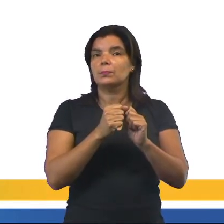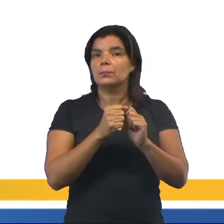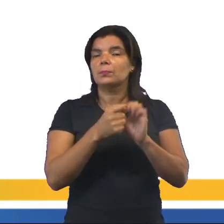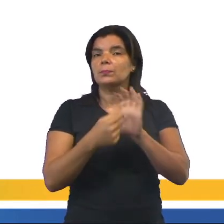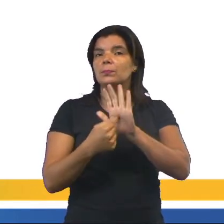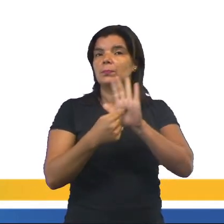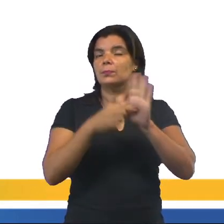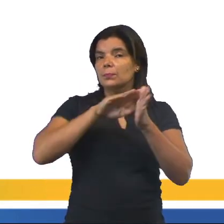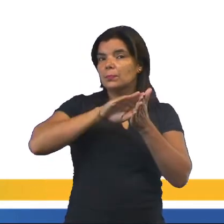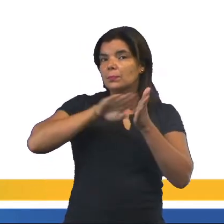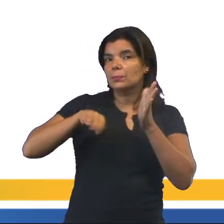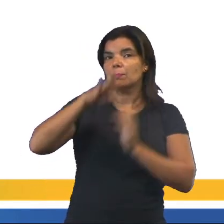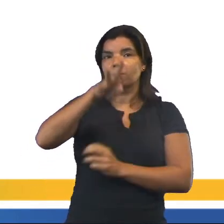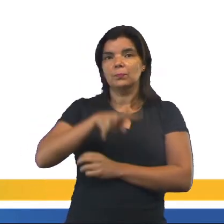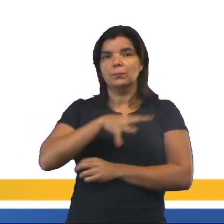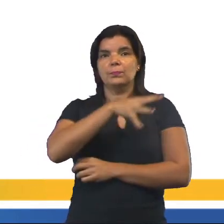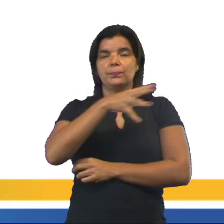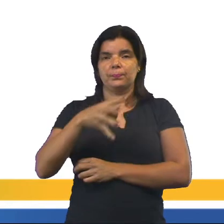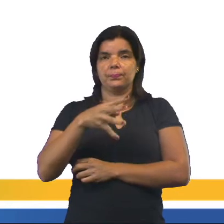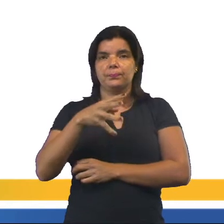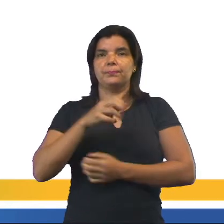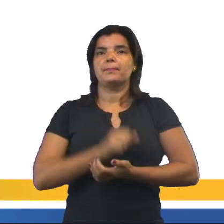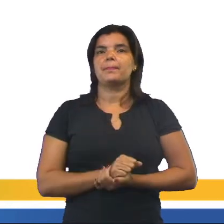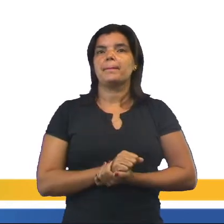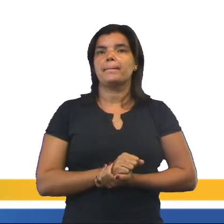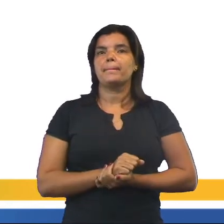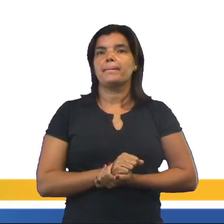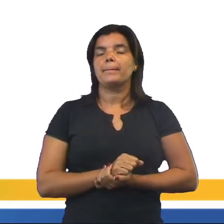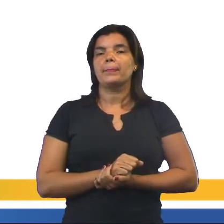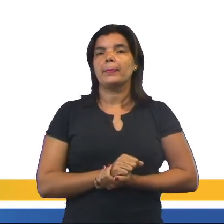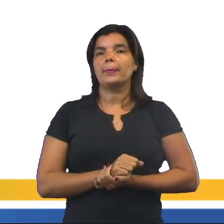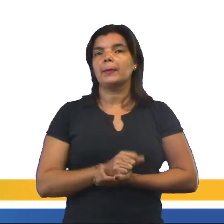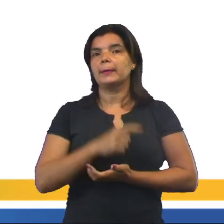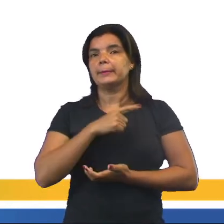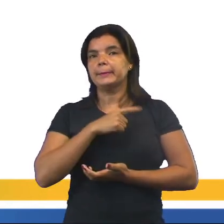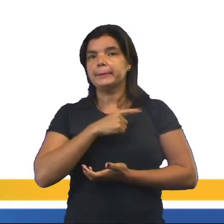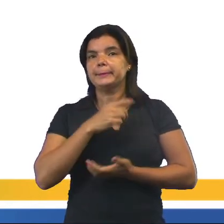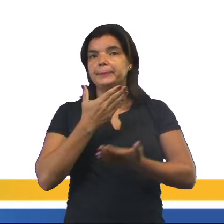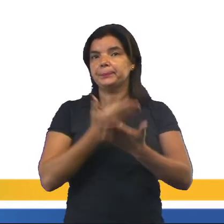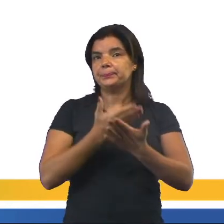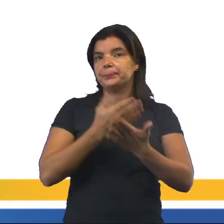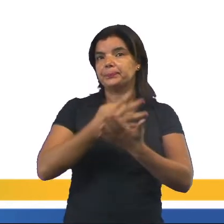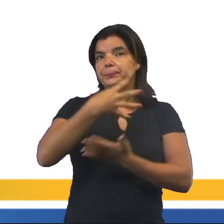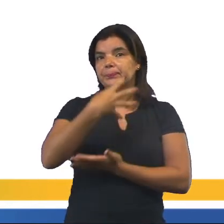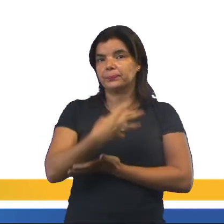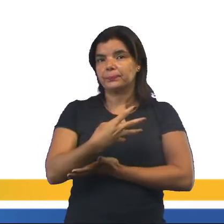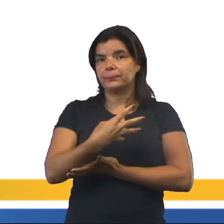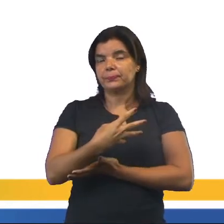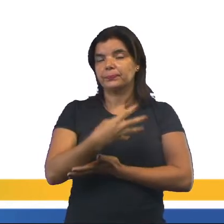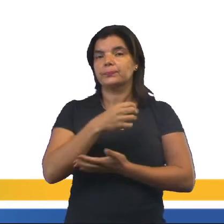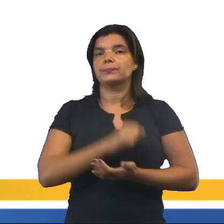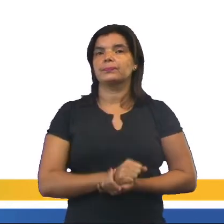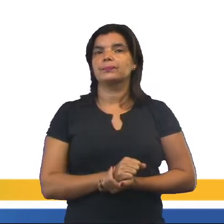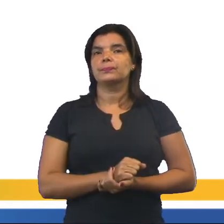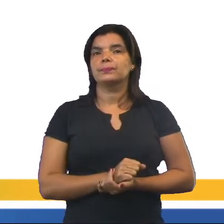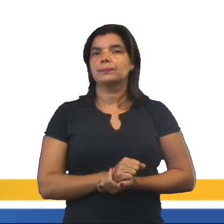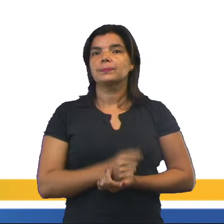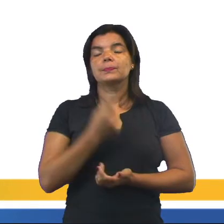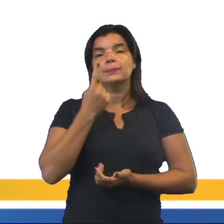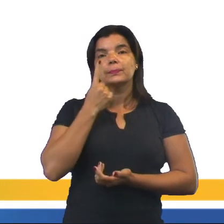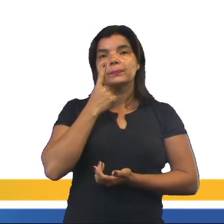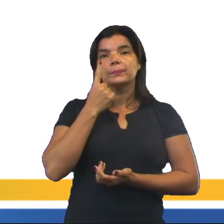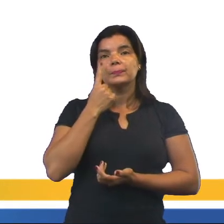ser retirados da tabela abaixo, obtida na aula 4,